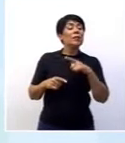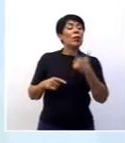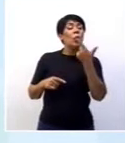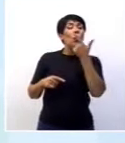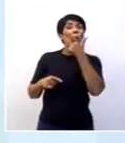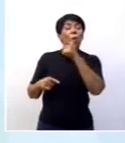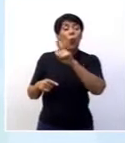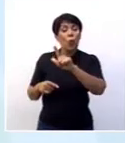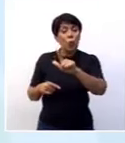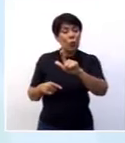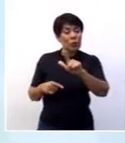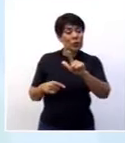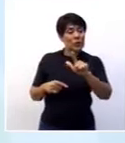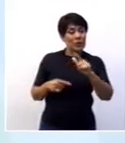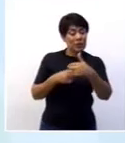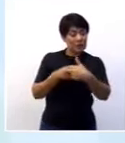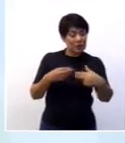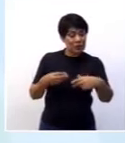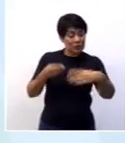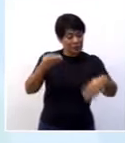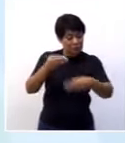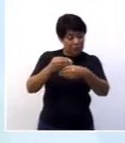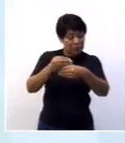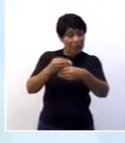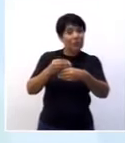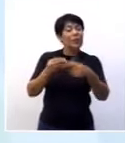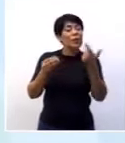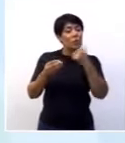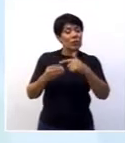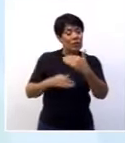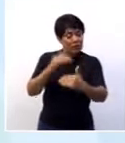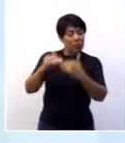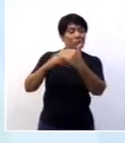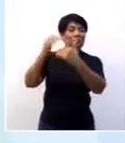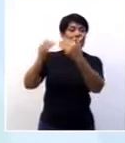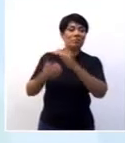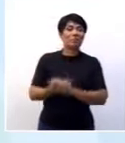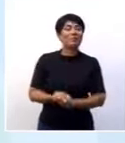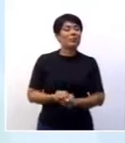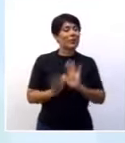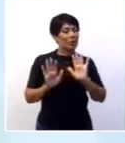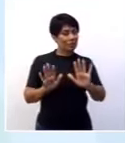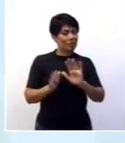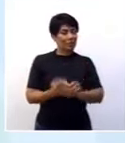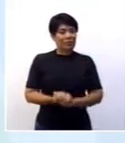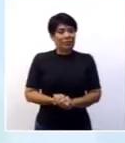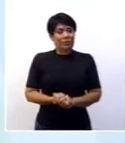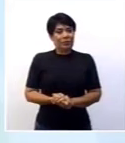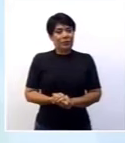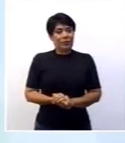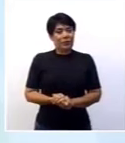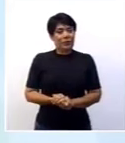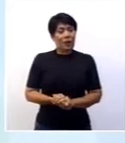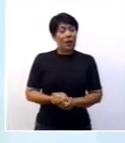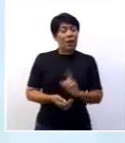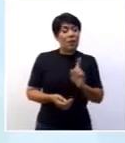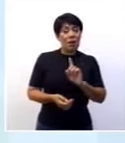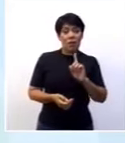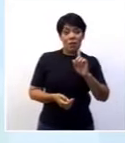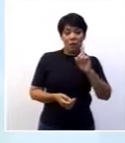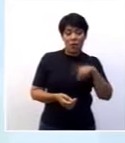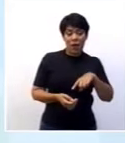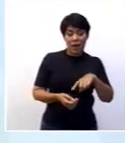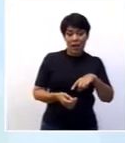foram colocadas para que possamos desenvolvê-la, tá certo? Então é assim, não é surrealismo,